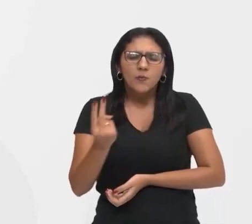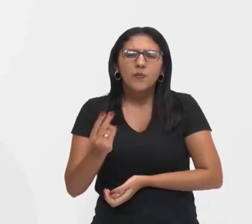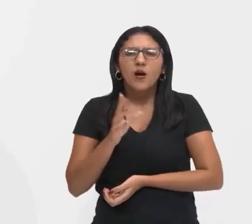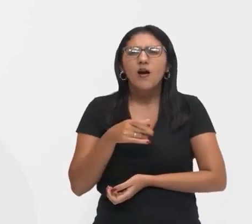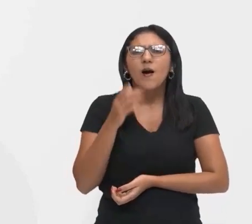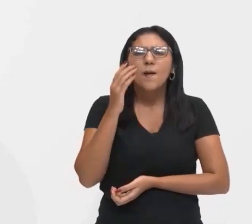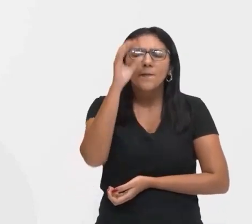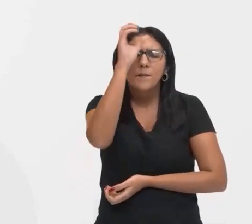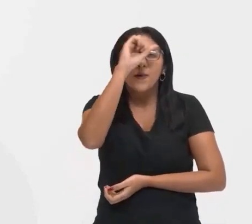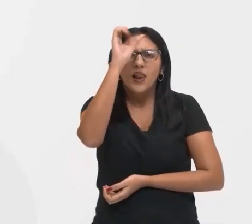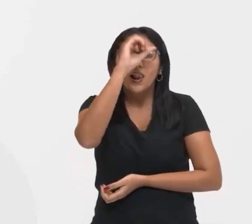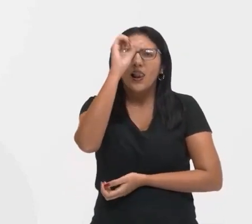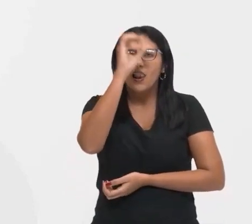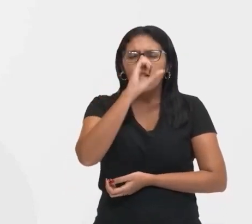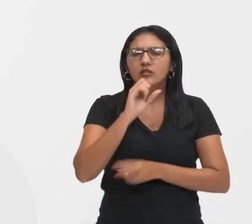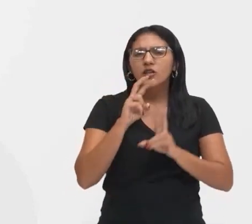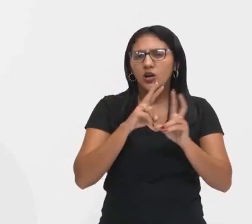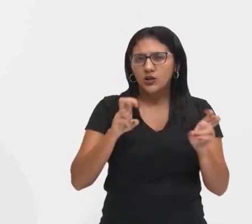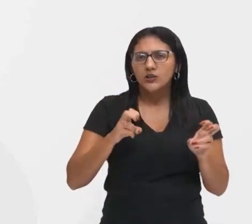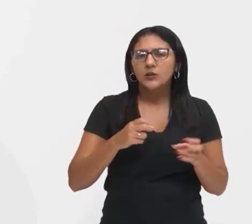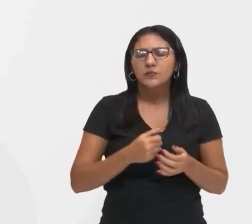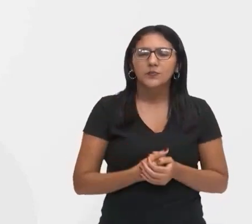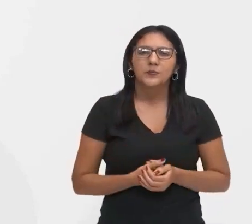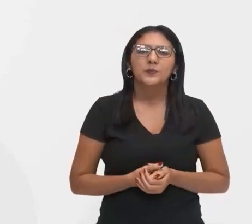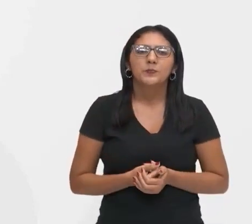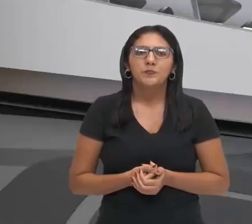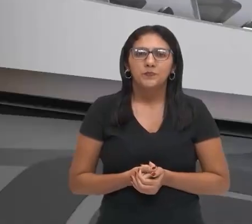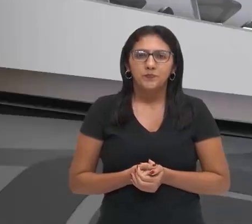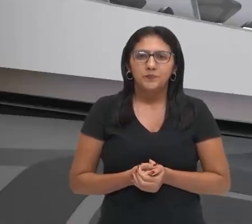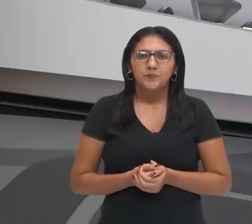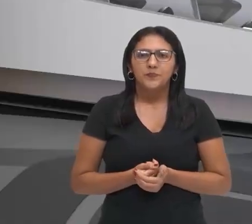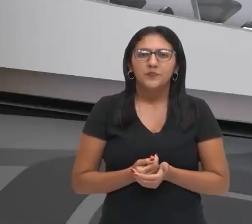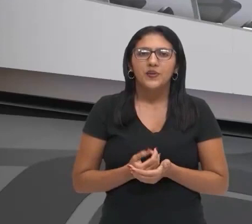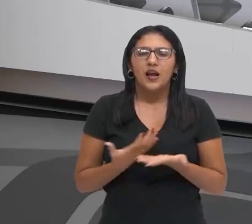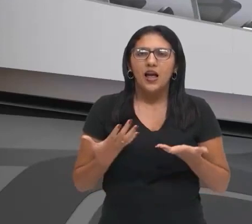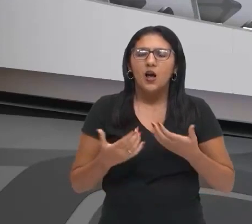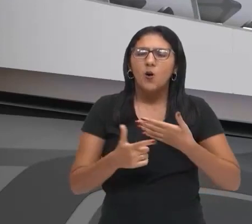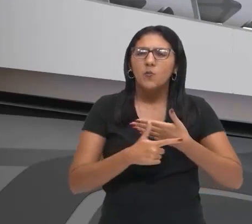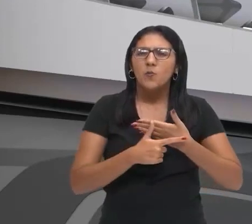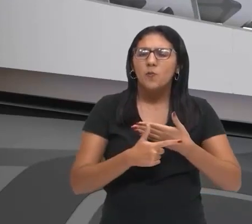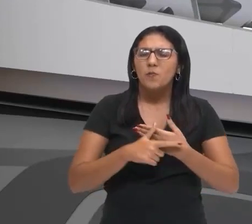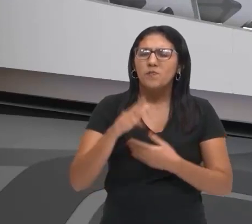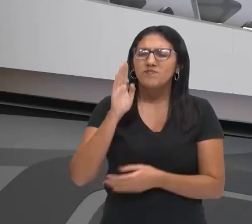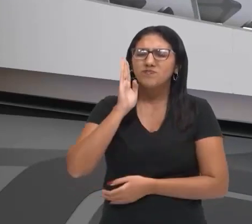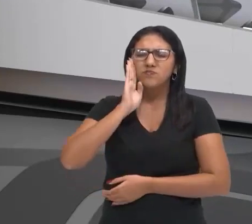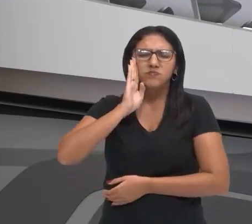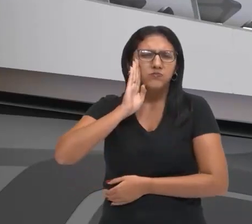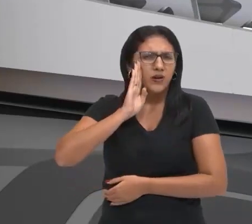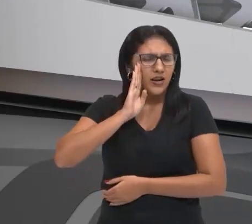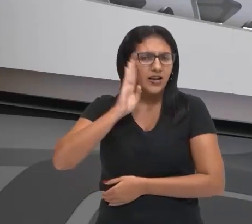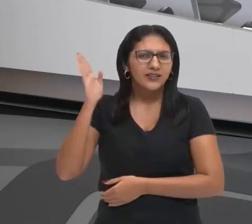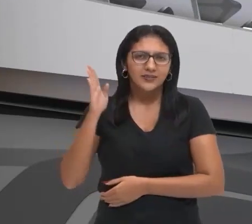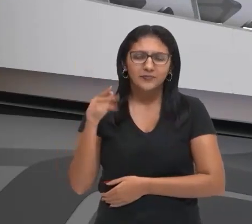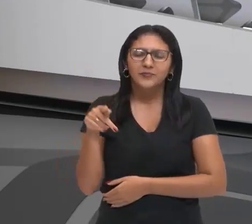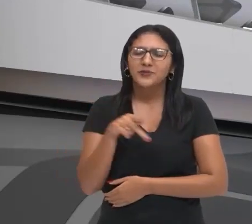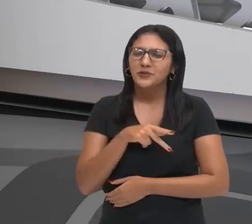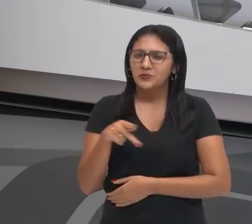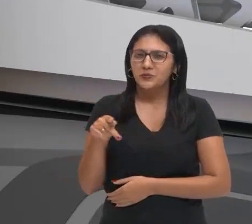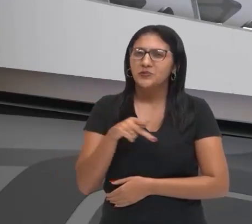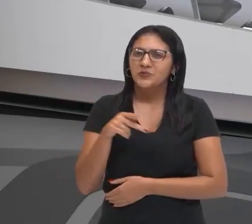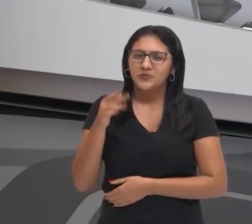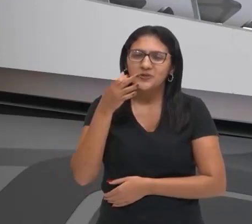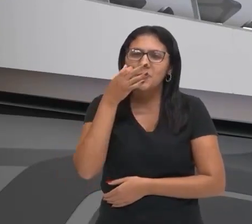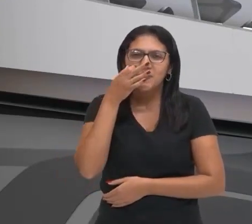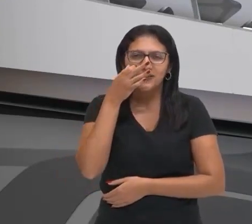vai atender ao trabalho. Aí, então, o papel primordial dos nossos